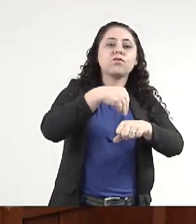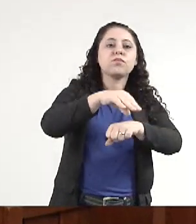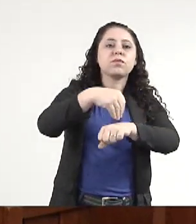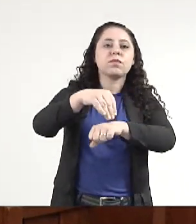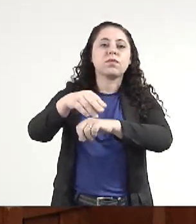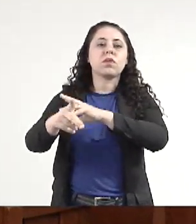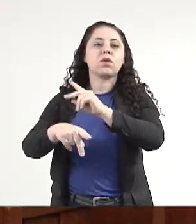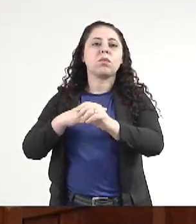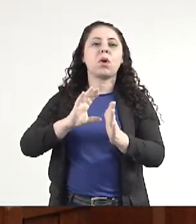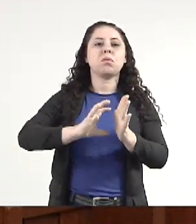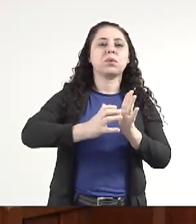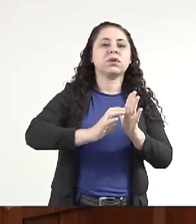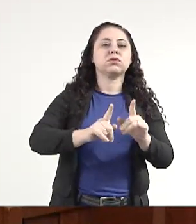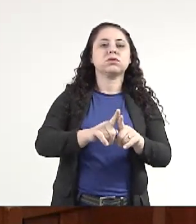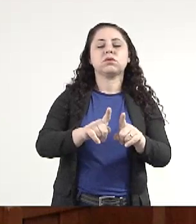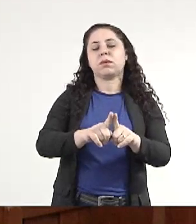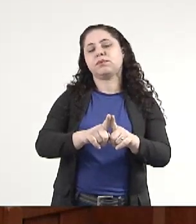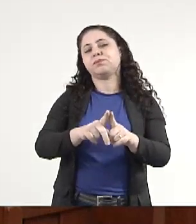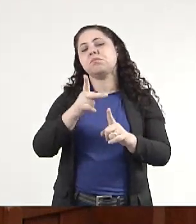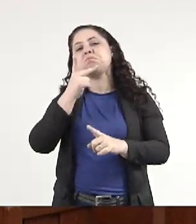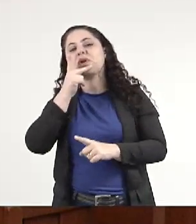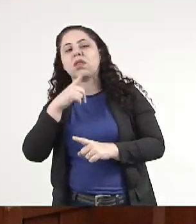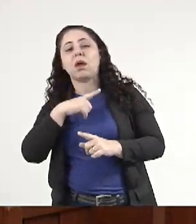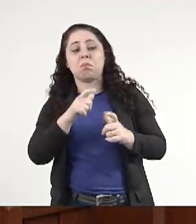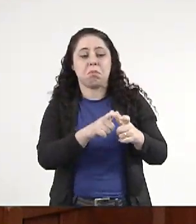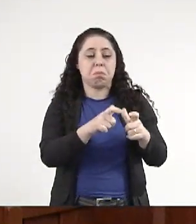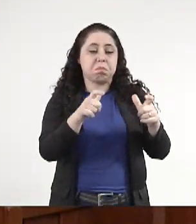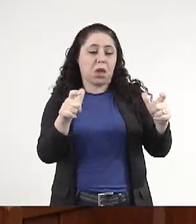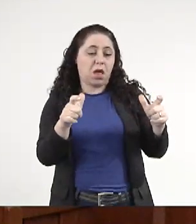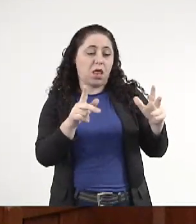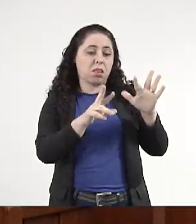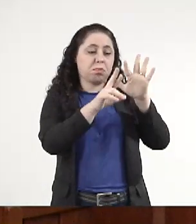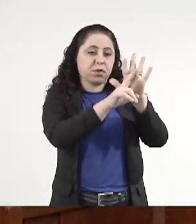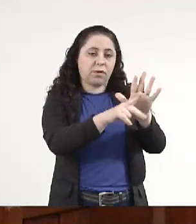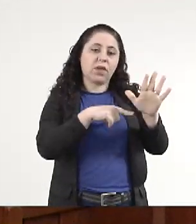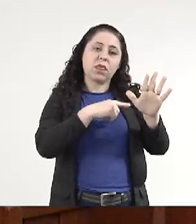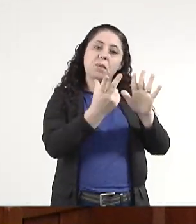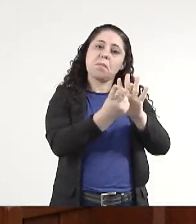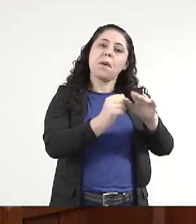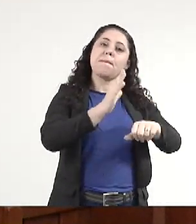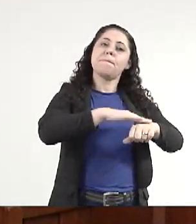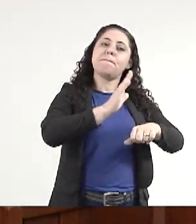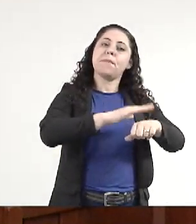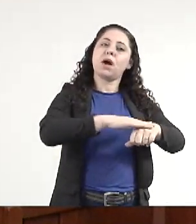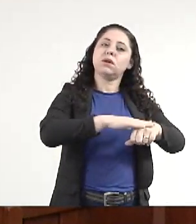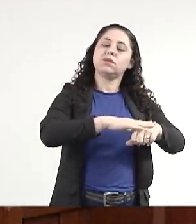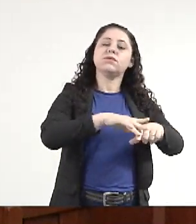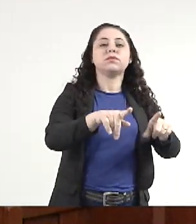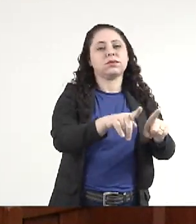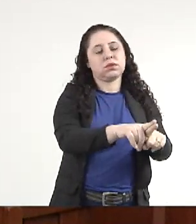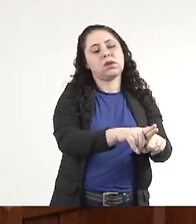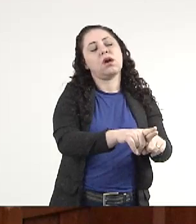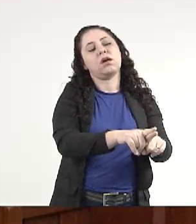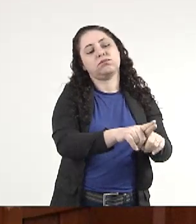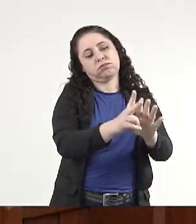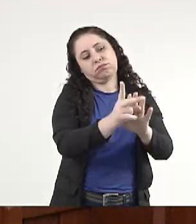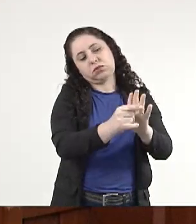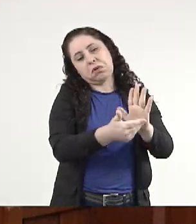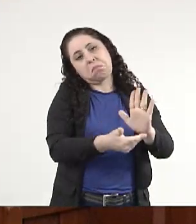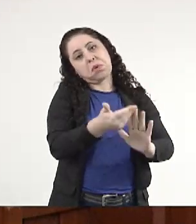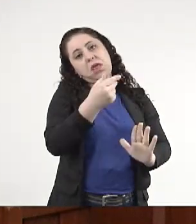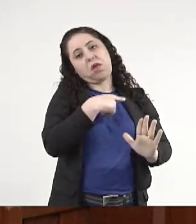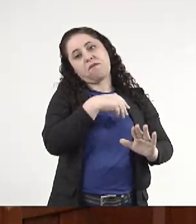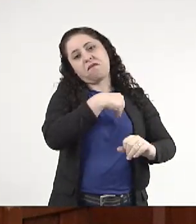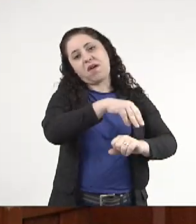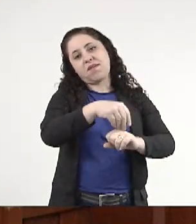distribuição através dos partidos. Os partidos maiores e mais representativos, obviamente, terão e têm uma verba maior a